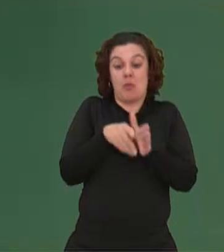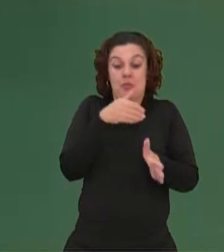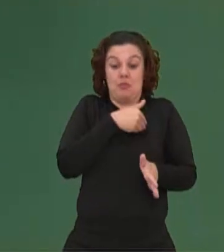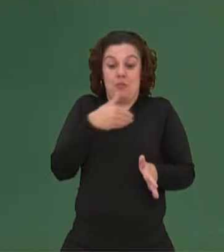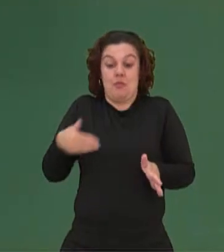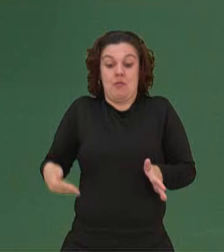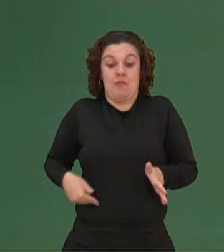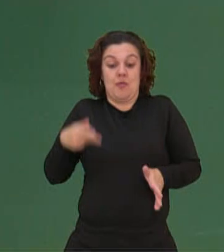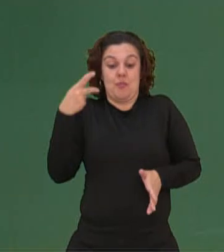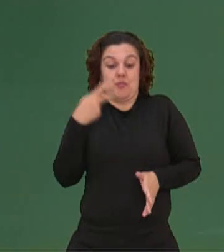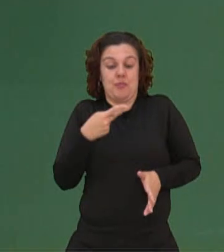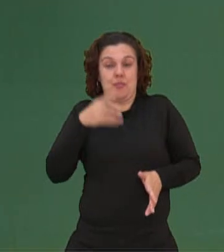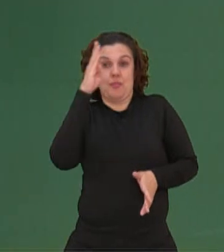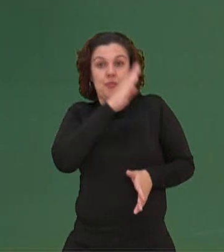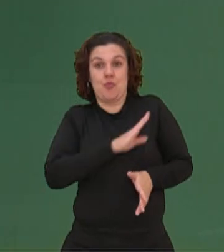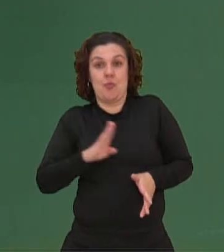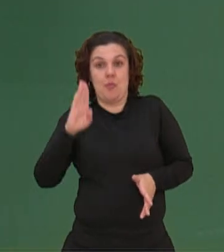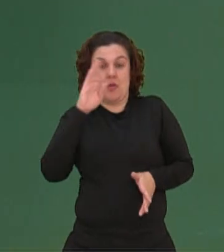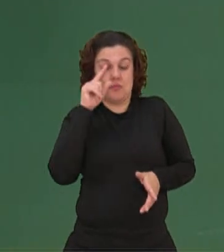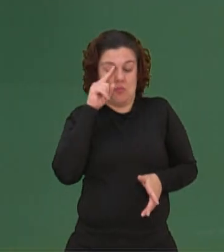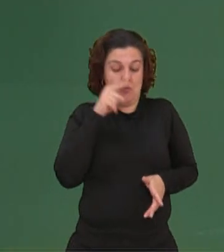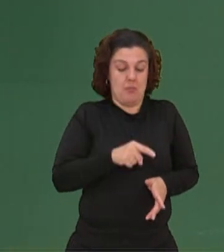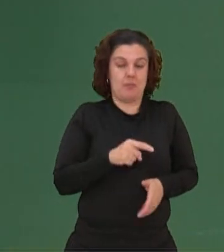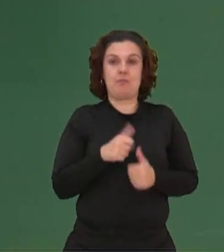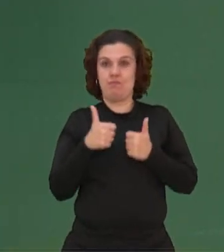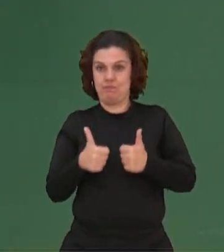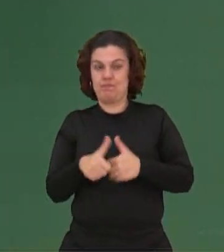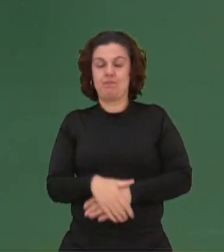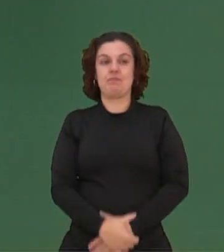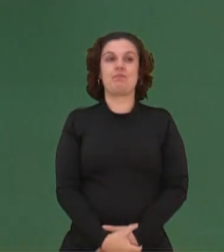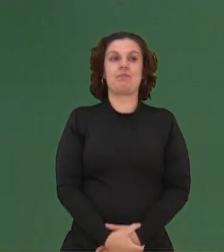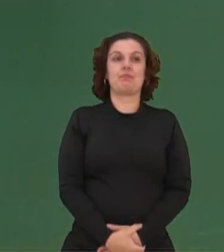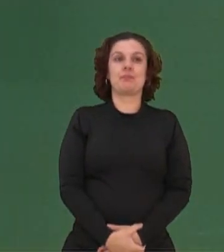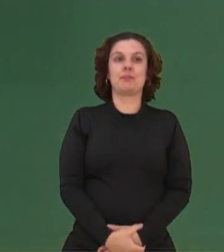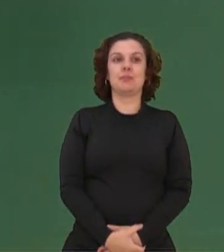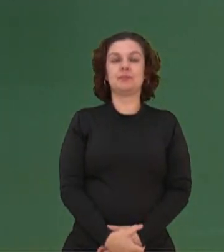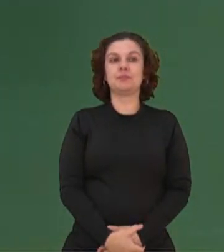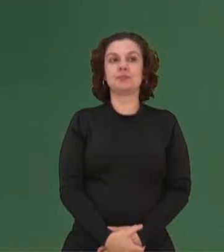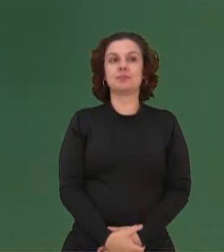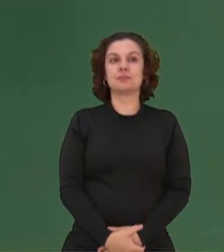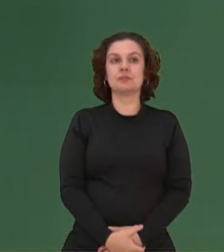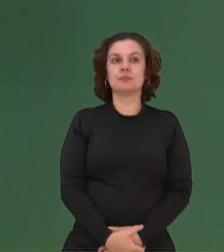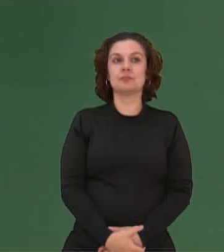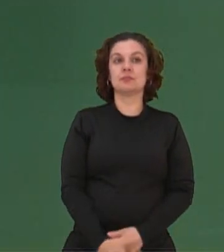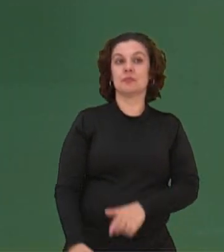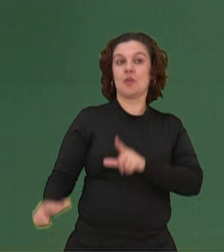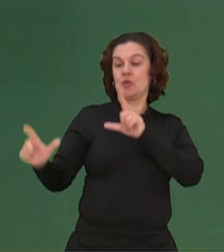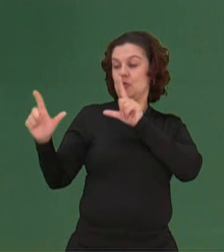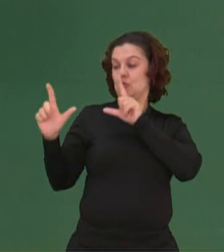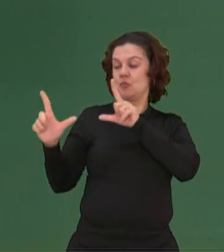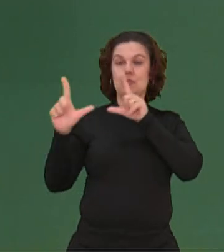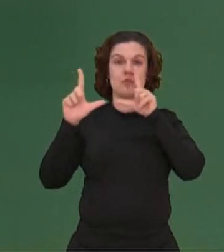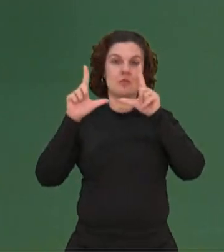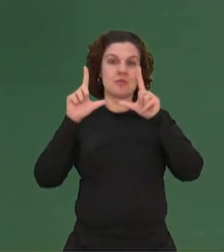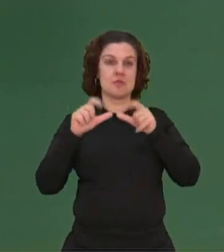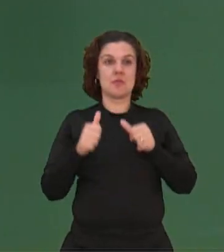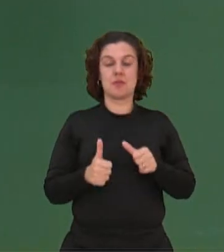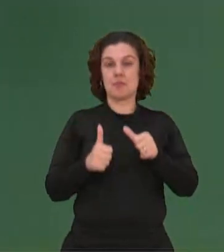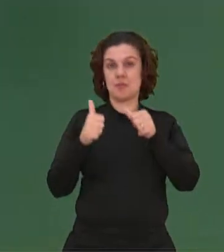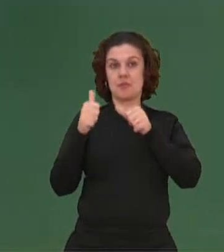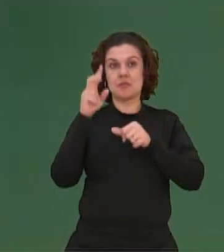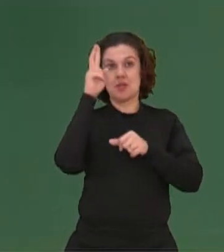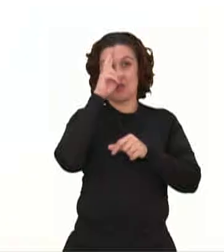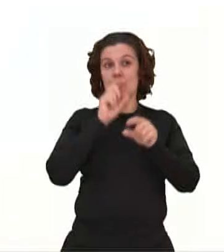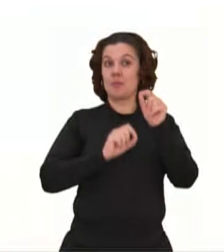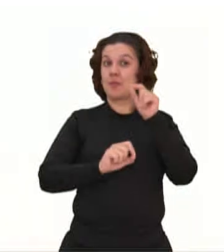estatais que pertencem ao Estado, ao governo. Vamos lá? Duas imagens aqui para você lembrar